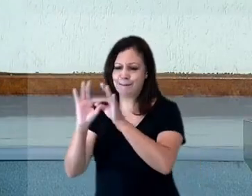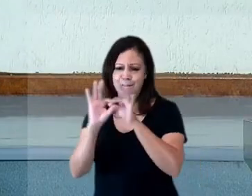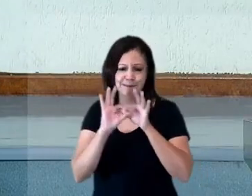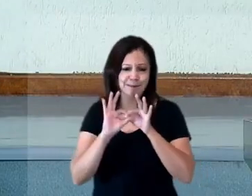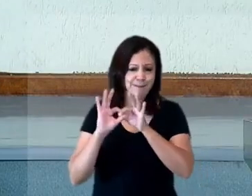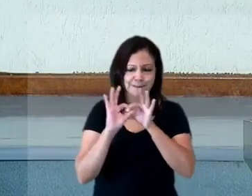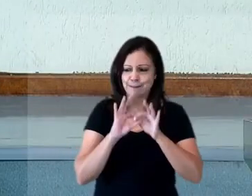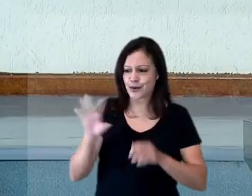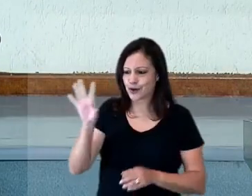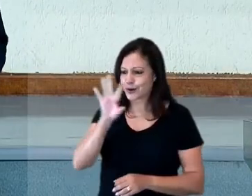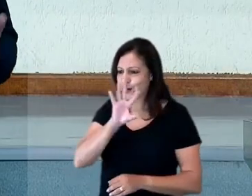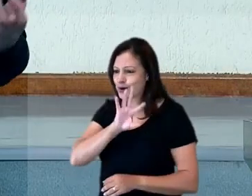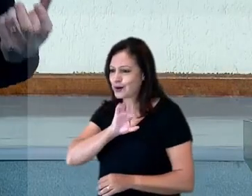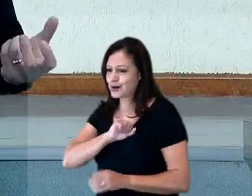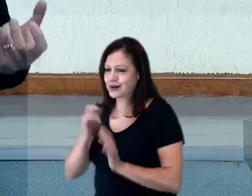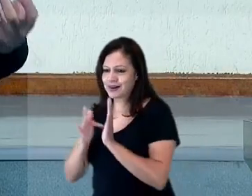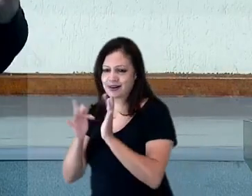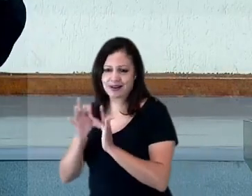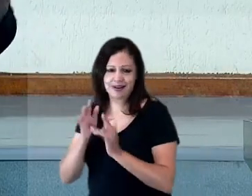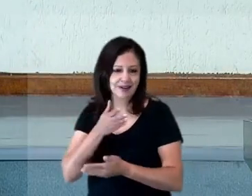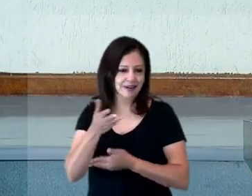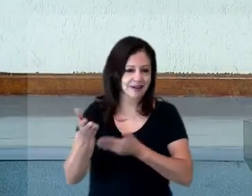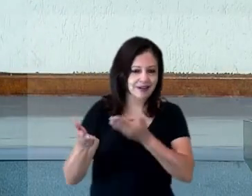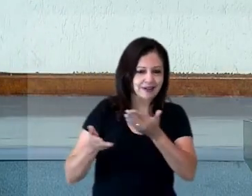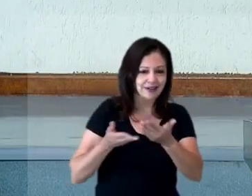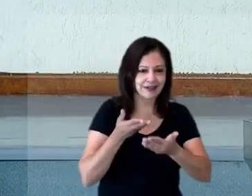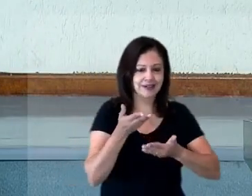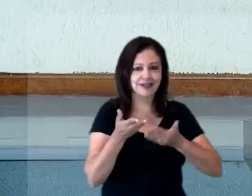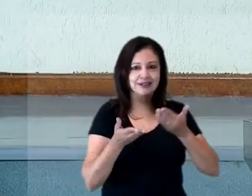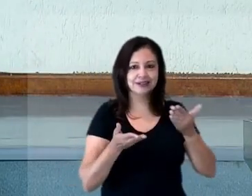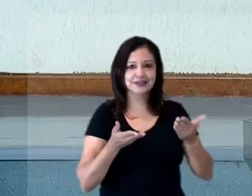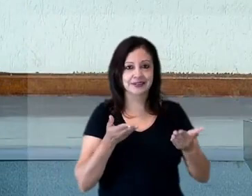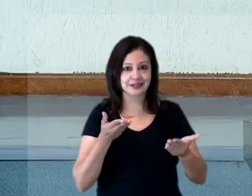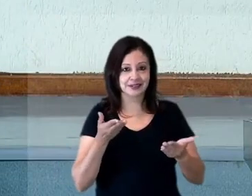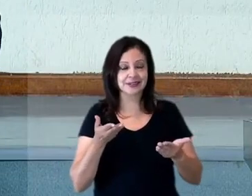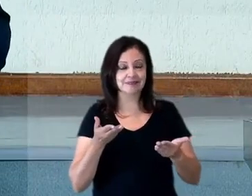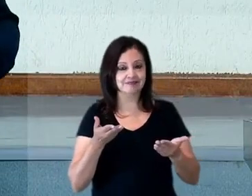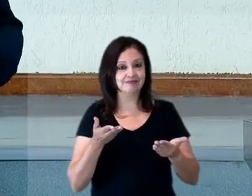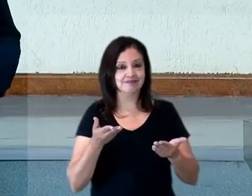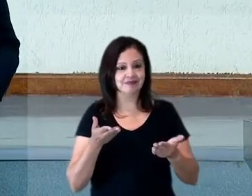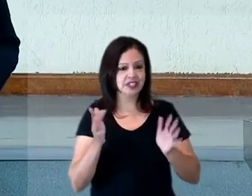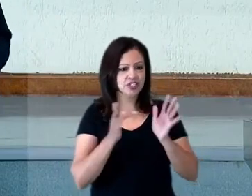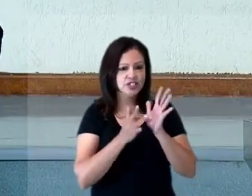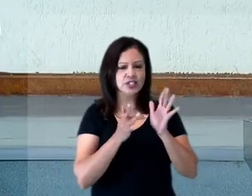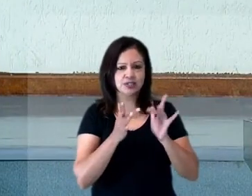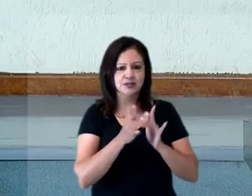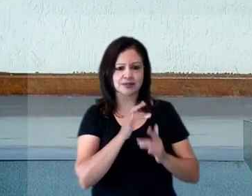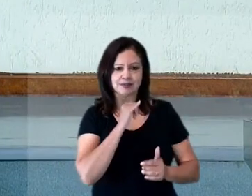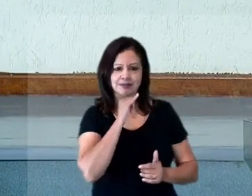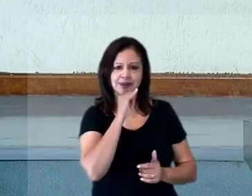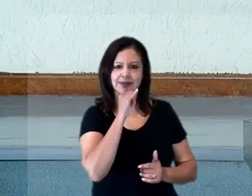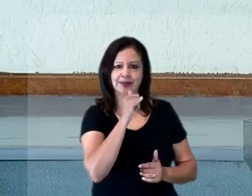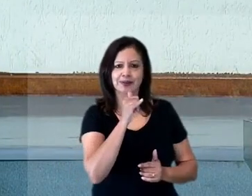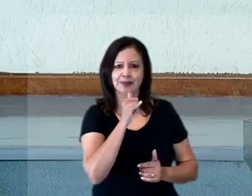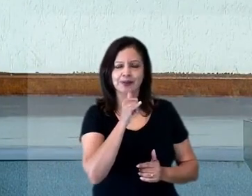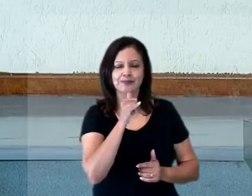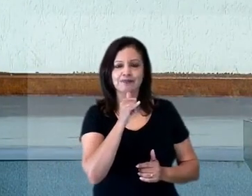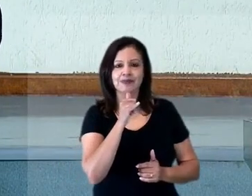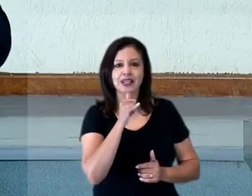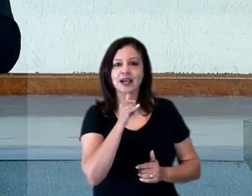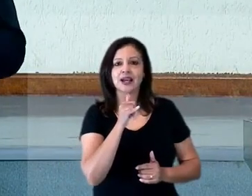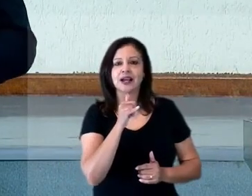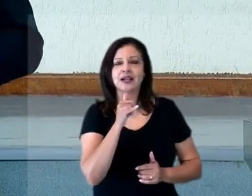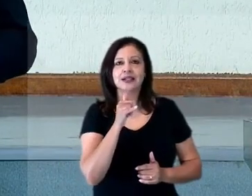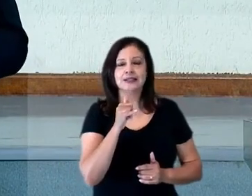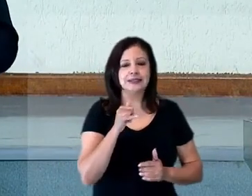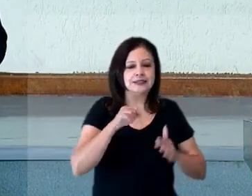um deles. Jesus deu aos discípulos, nesta fala, uma nova profundidade no seu